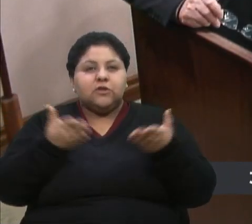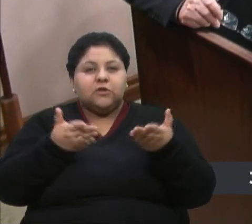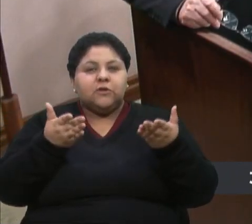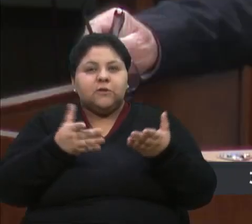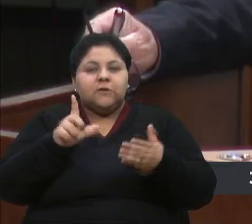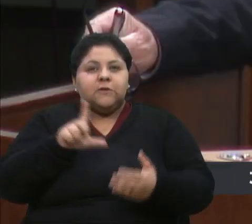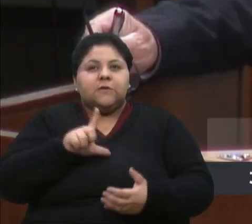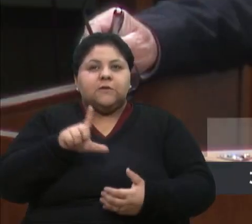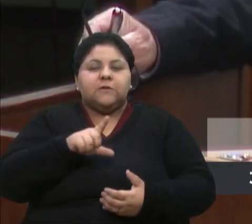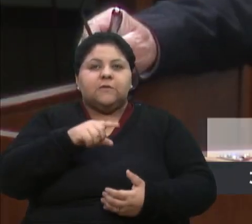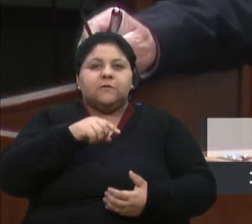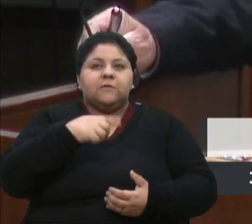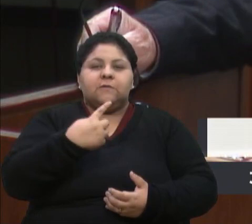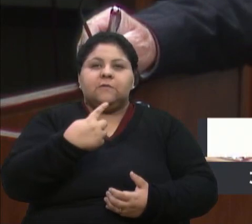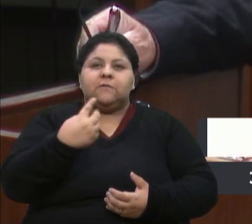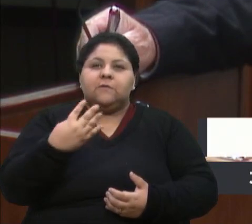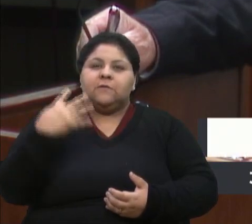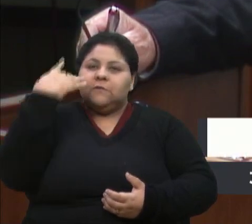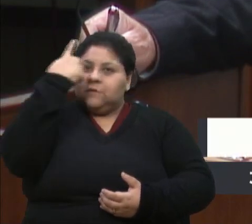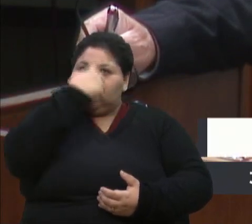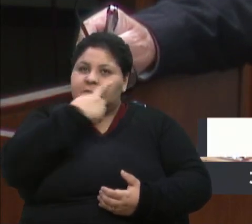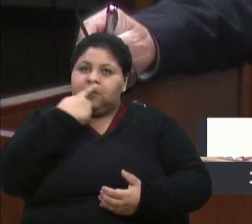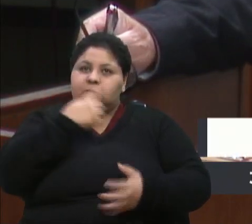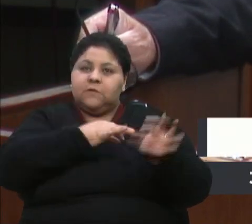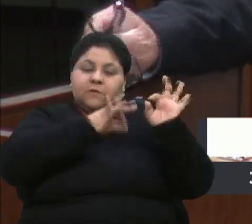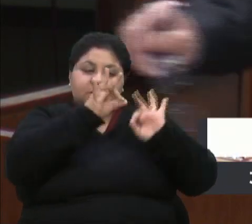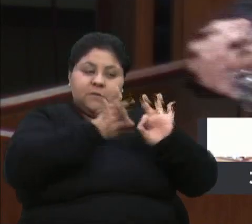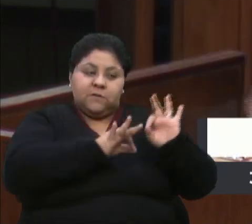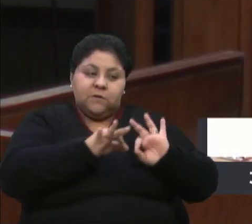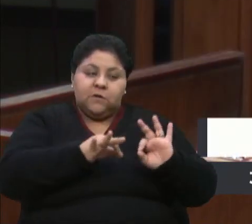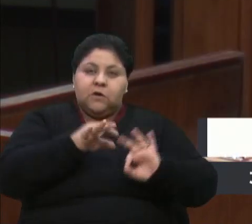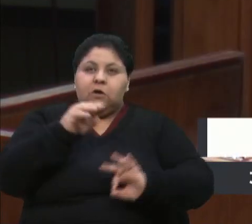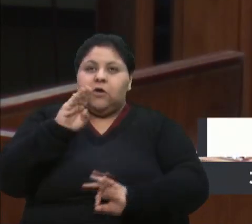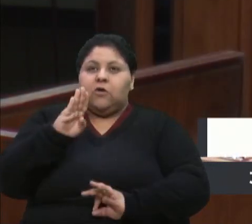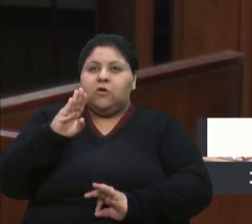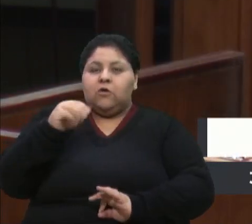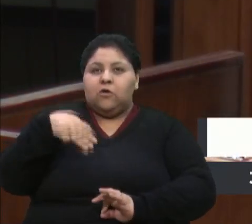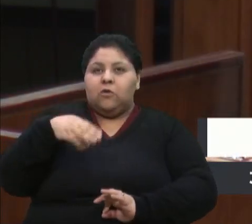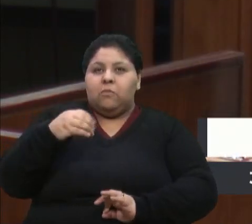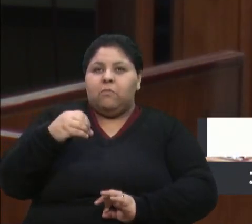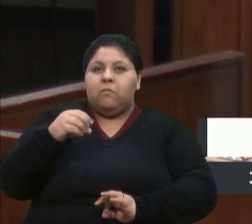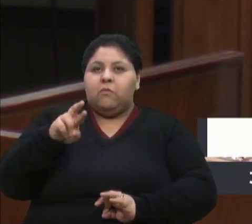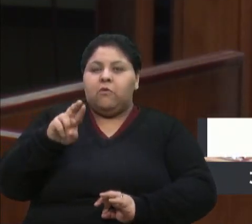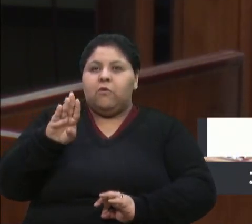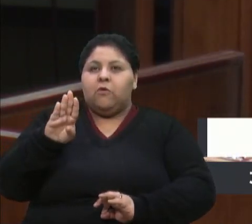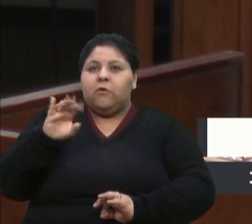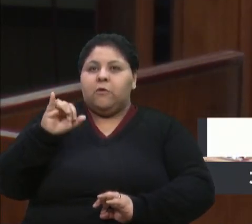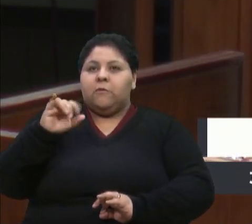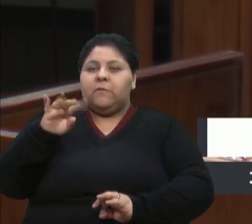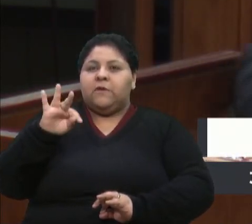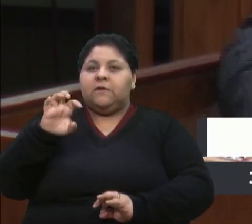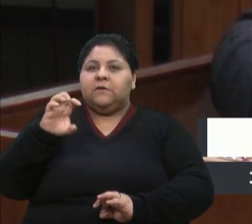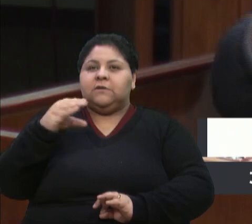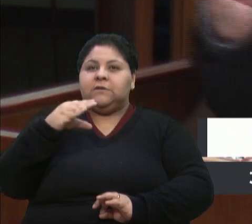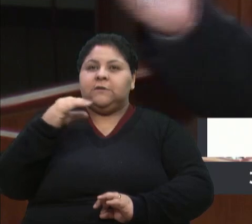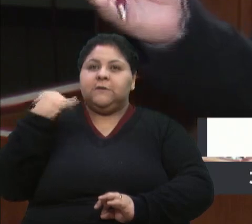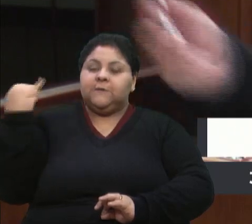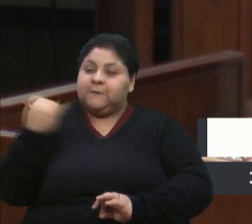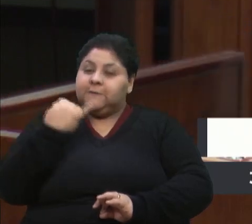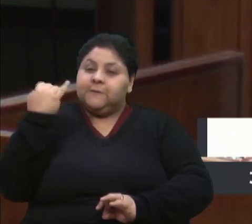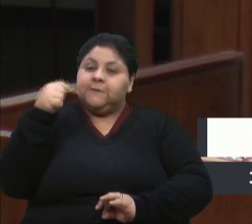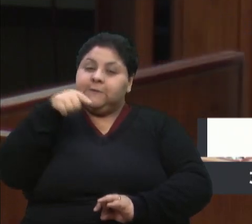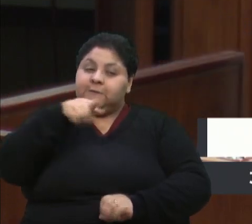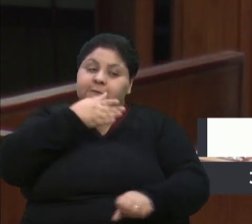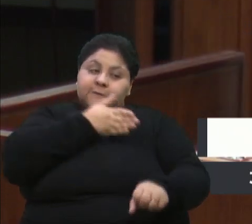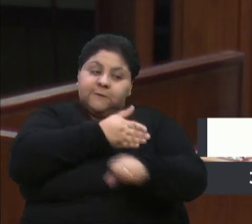14 horas, então, a apresentação do Plano de Mobilidade pela Orbitec, de extrema importância que os vereadores, colegas participem, para nós